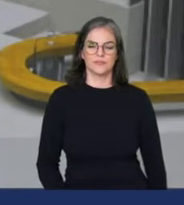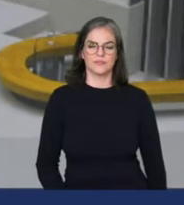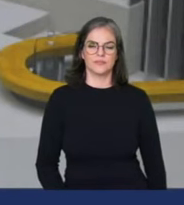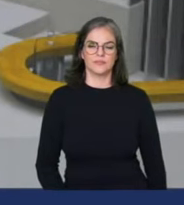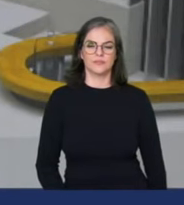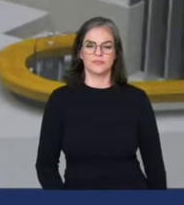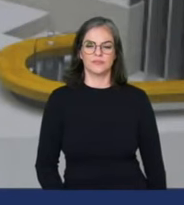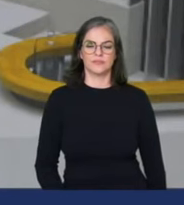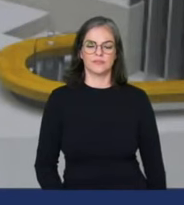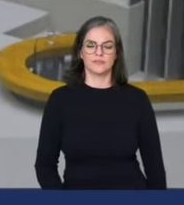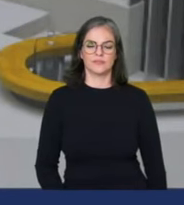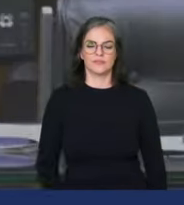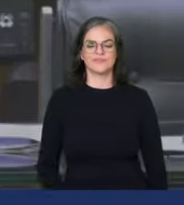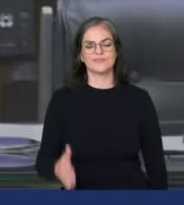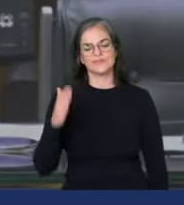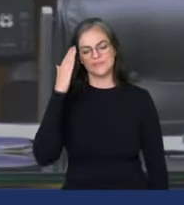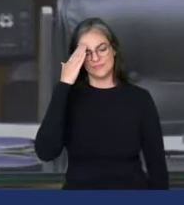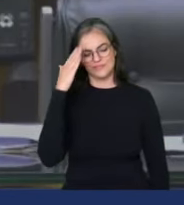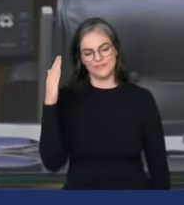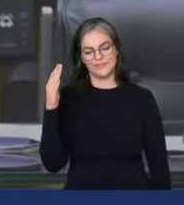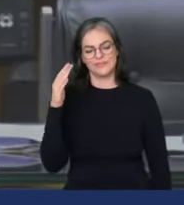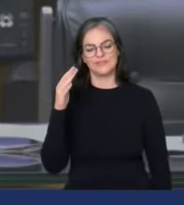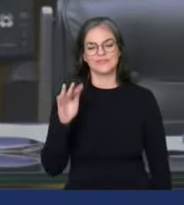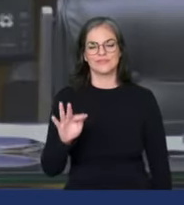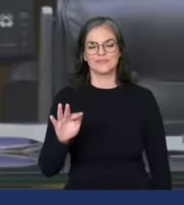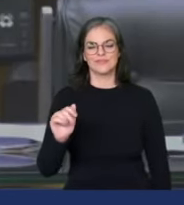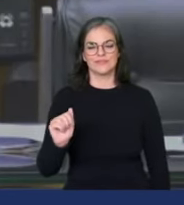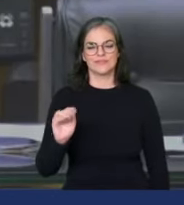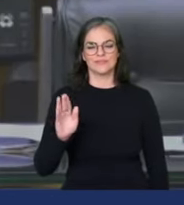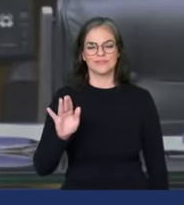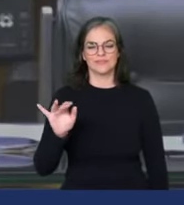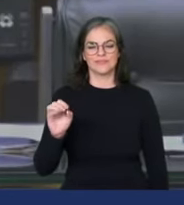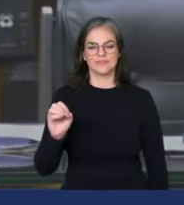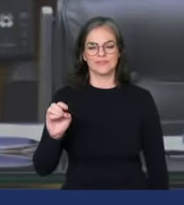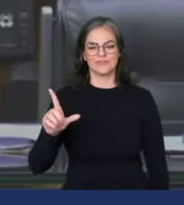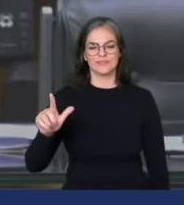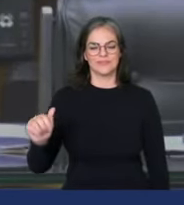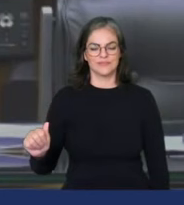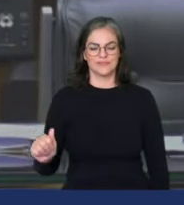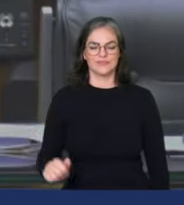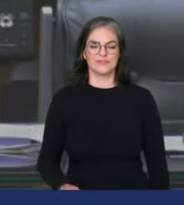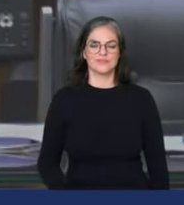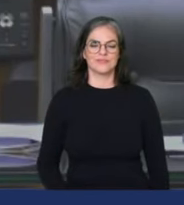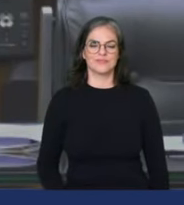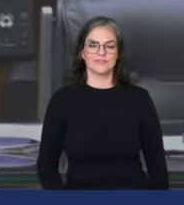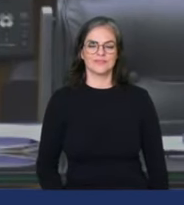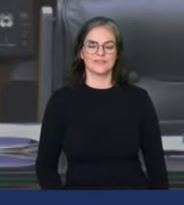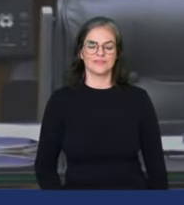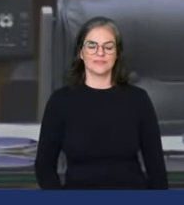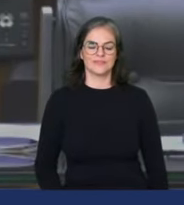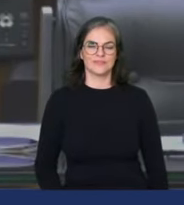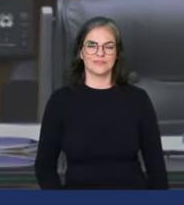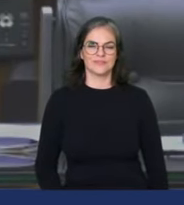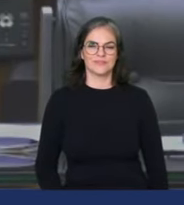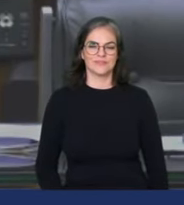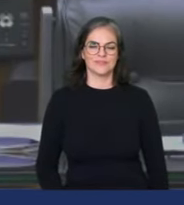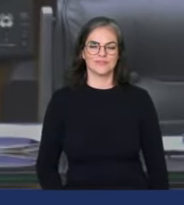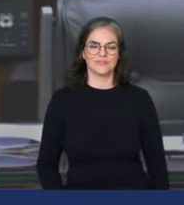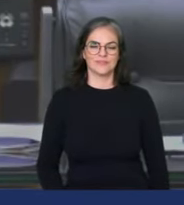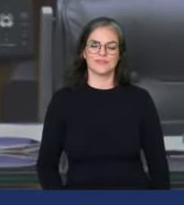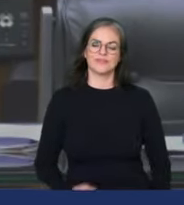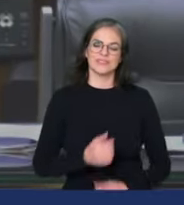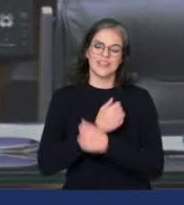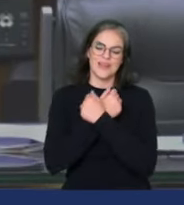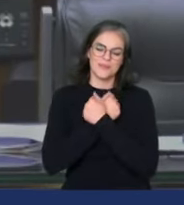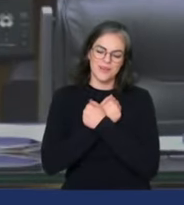Nós é que agradecemos, Fabíola, pela sua manifestação. Quero aqui deixar um abraço a cada uma e cada um